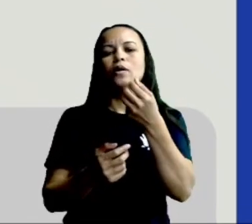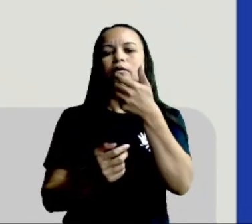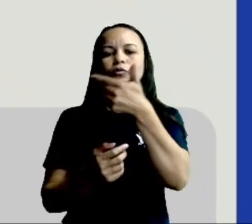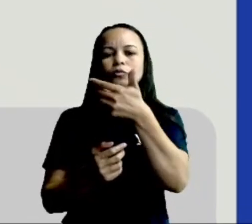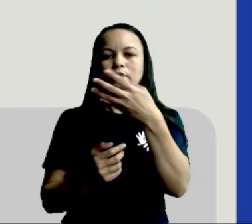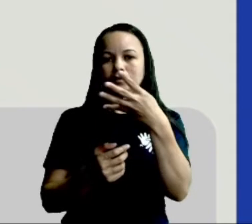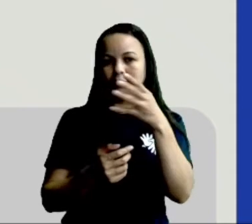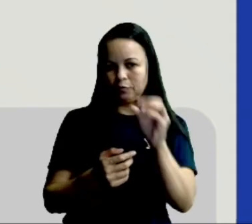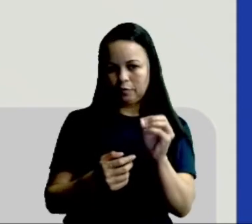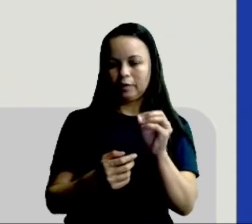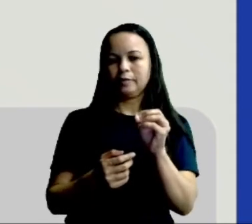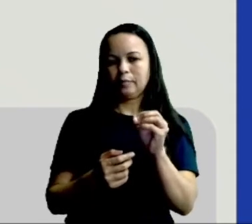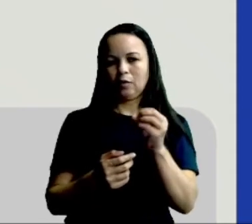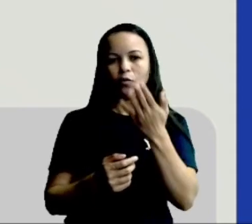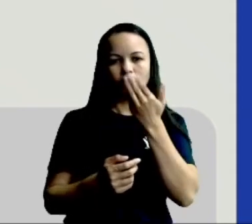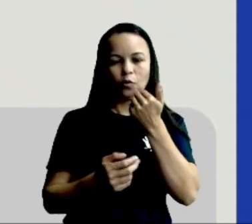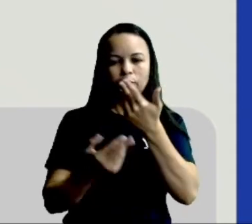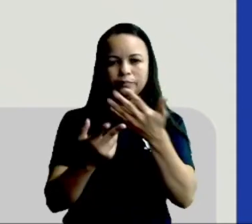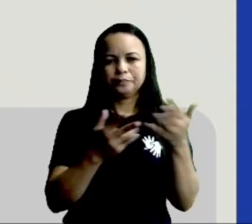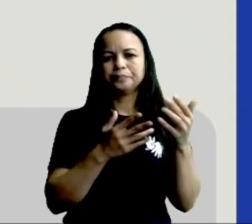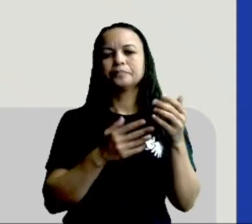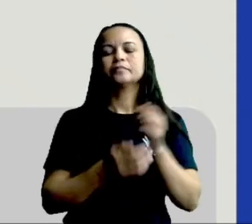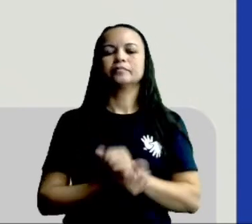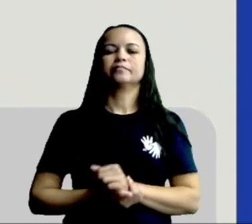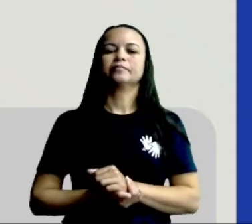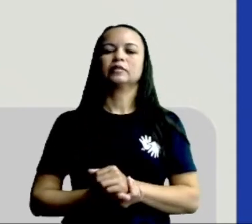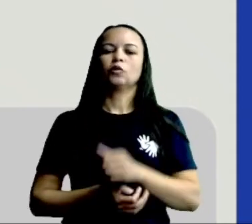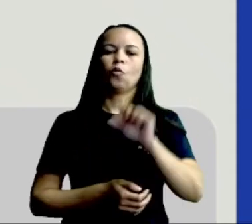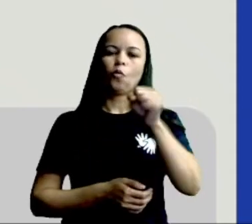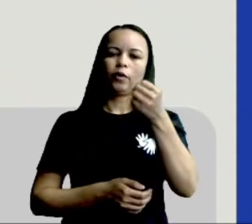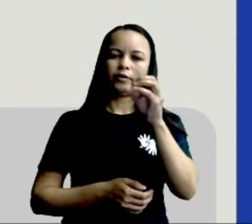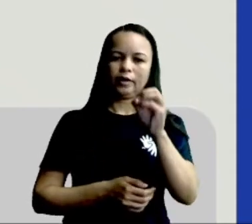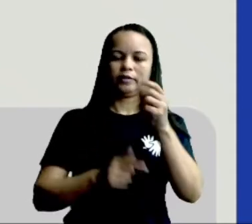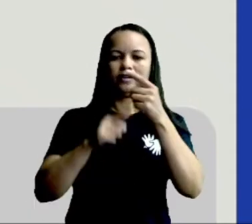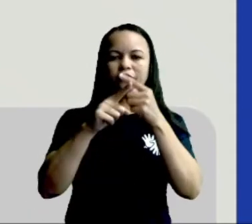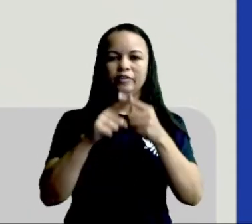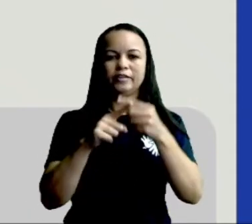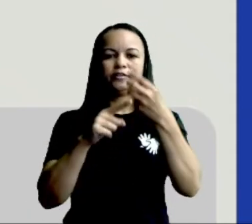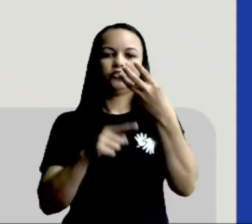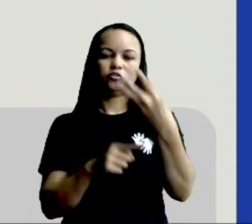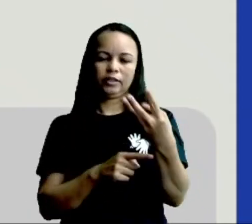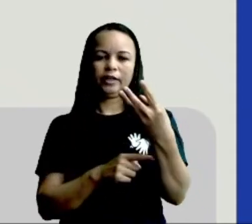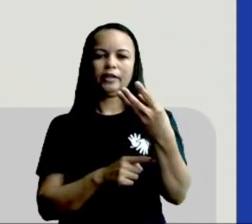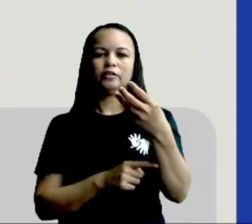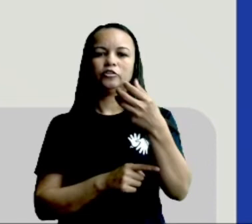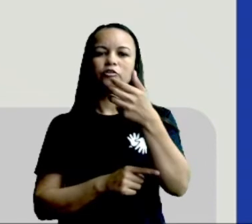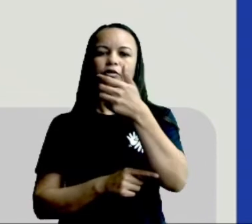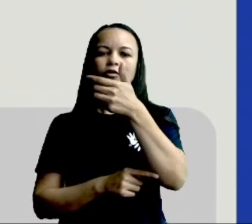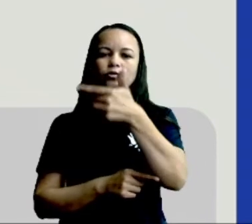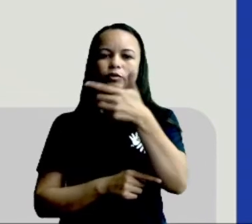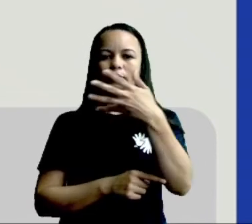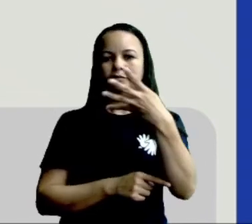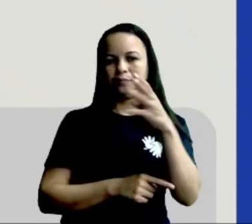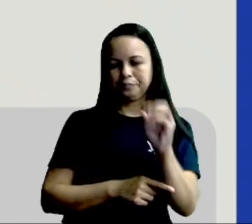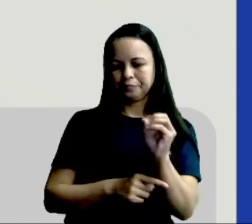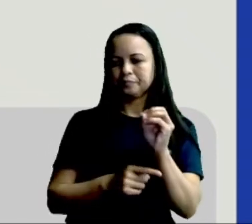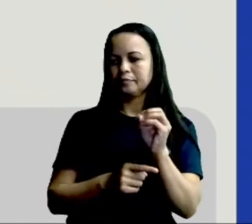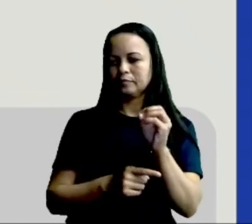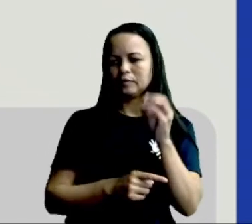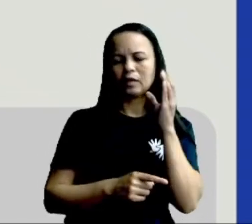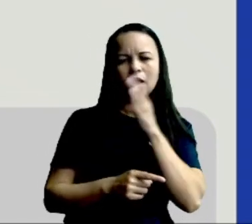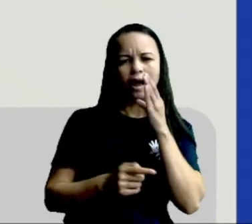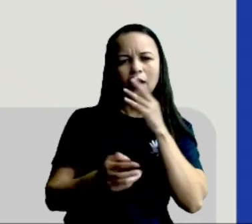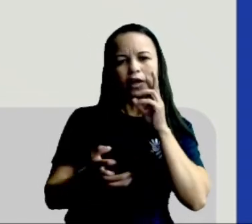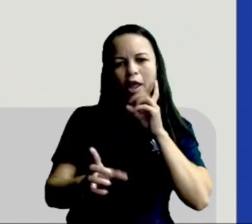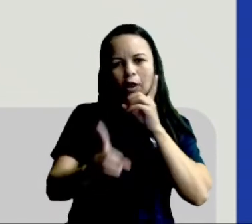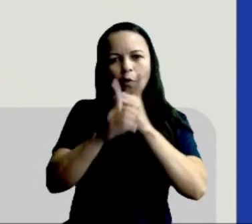ração. Deu para entender? 80 vezes 3, 240. Então, já fiz essa relação aí rapidinha e encontrei o quê?